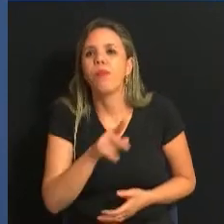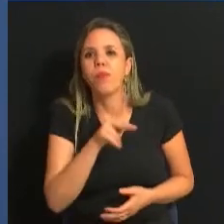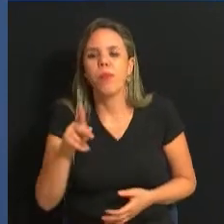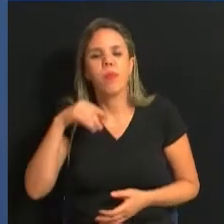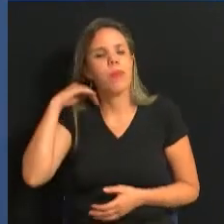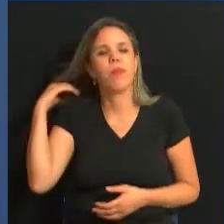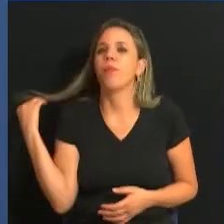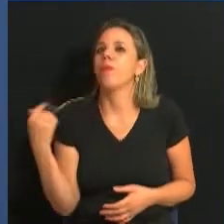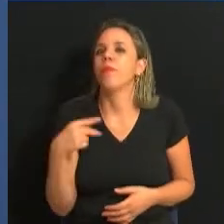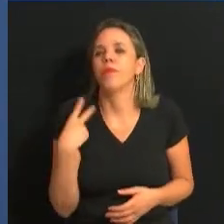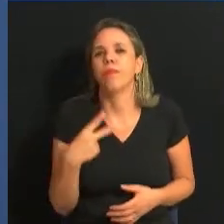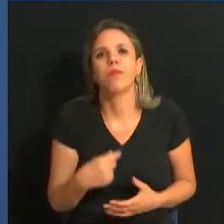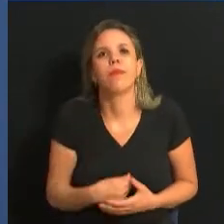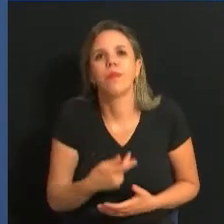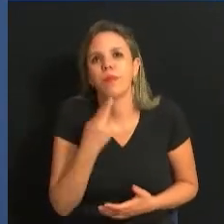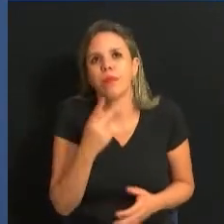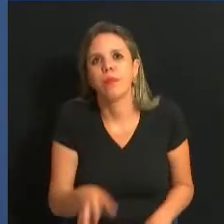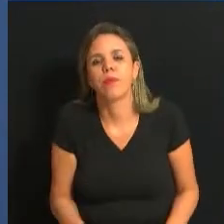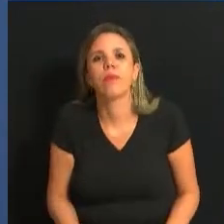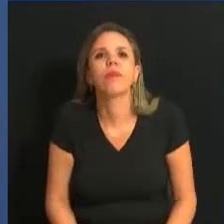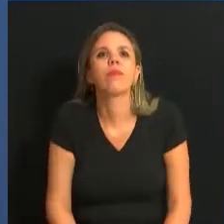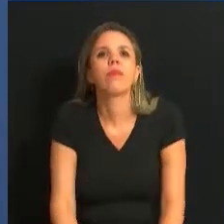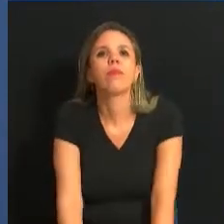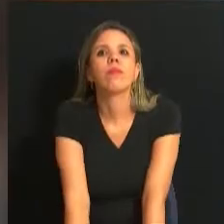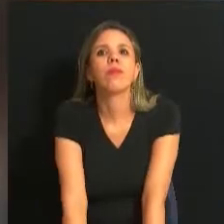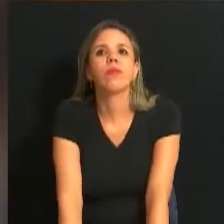Câmara comentou esses números.